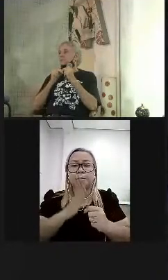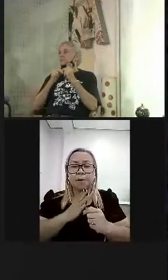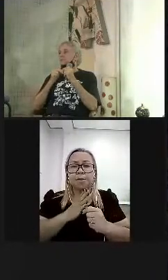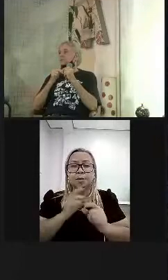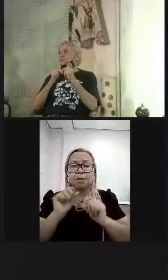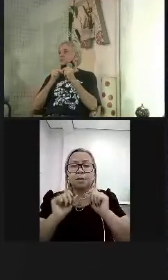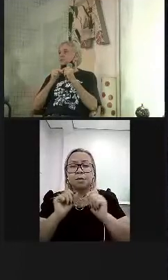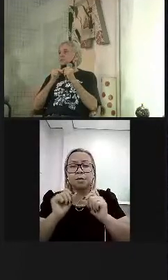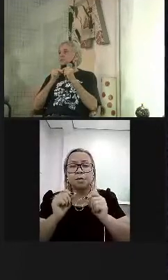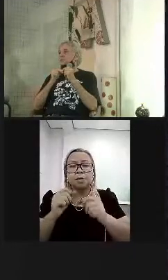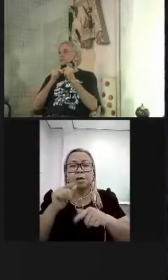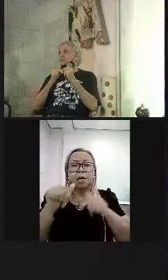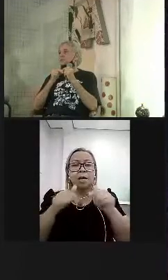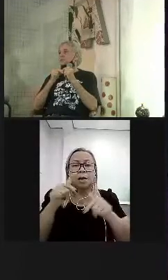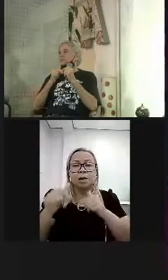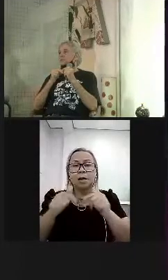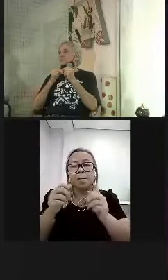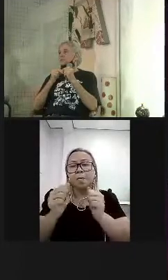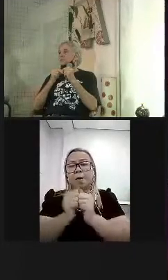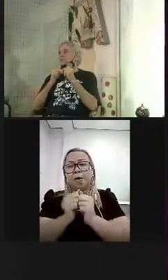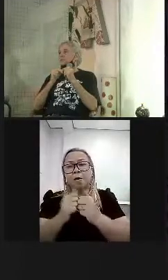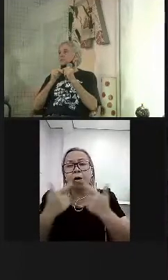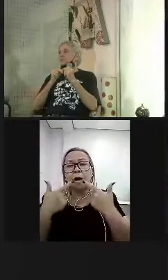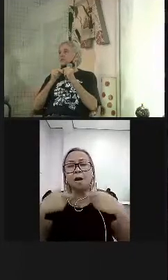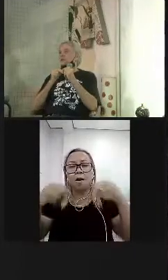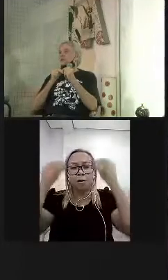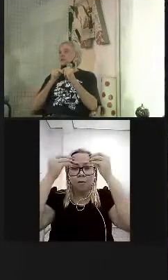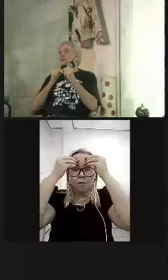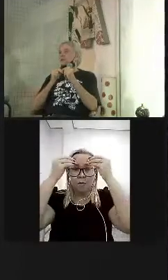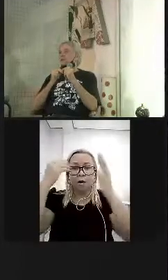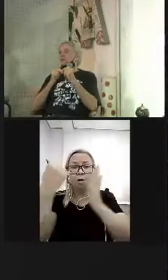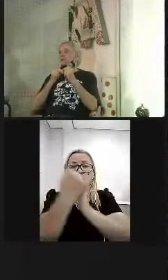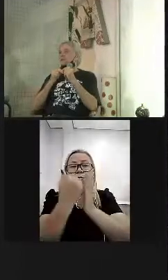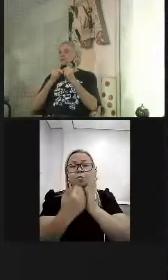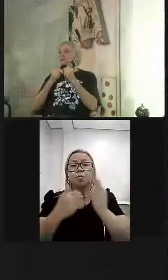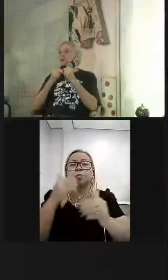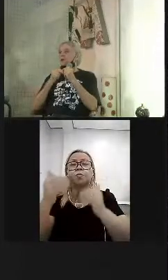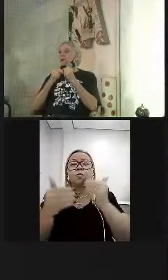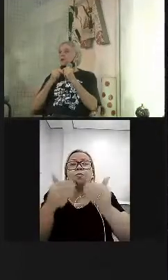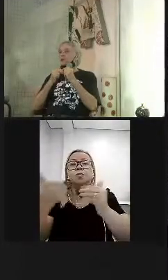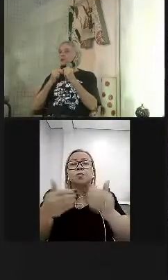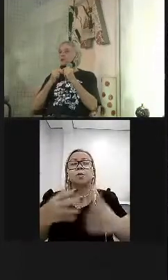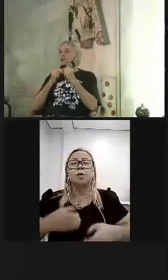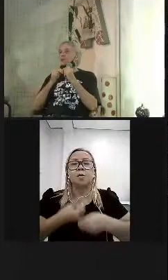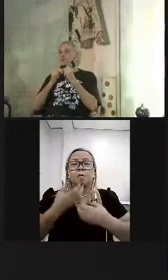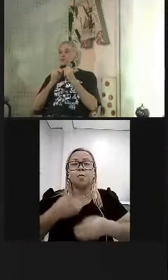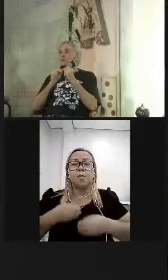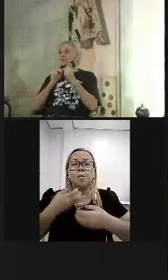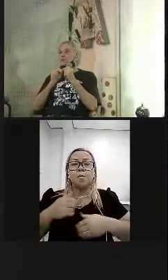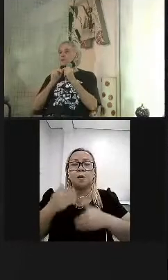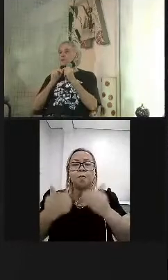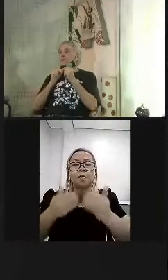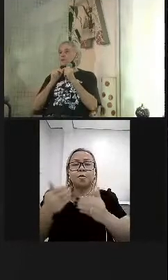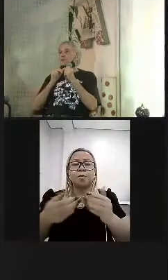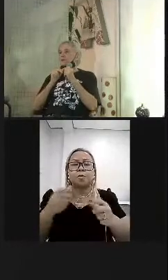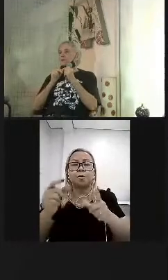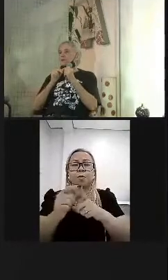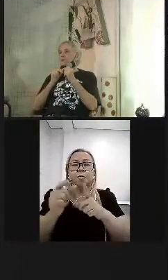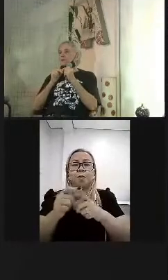ele trabalha com a linguagem do poema processo, que é onde a palavra ocupa